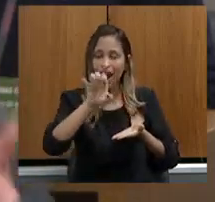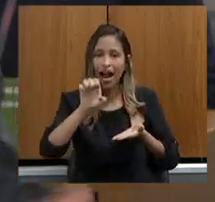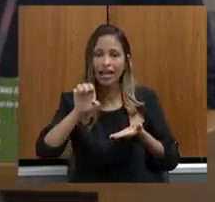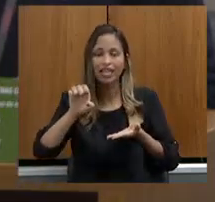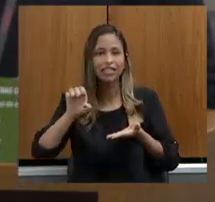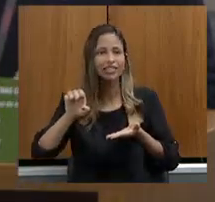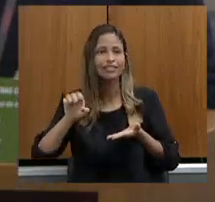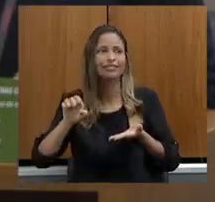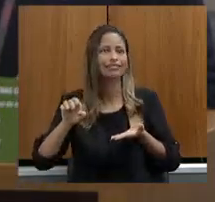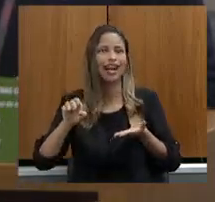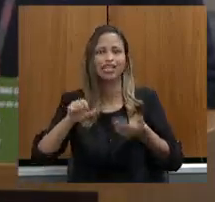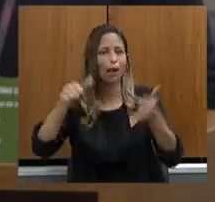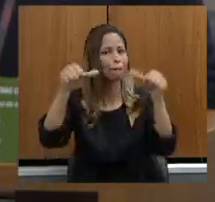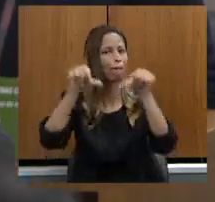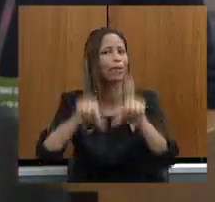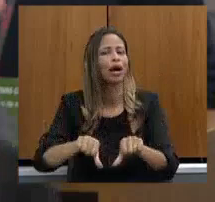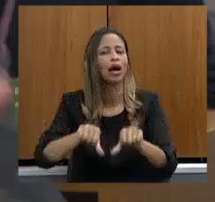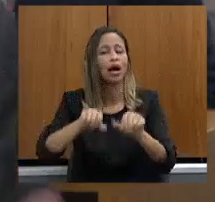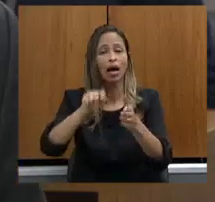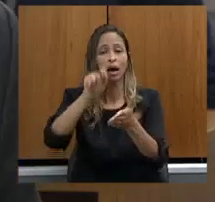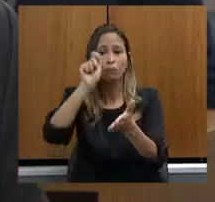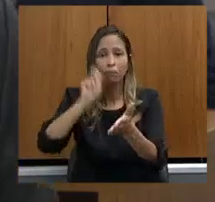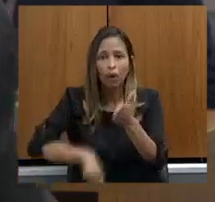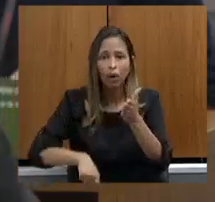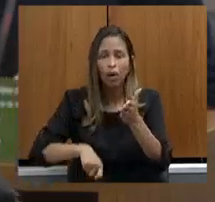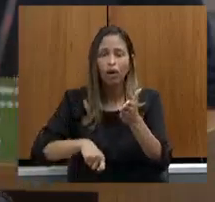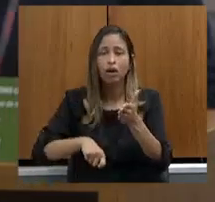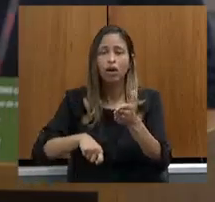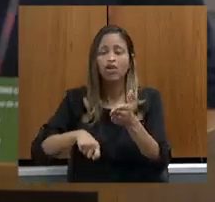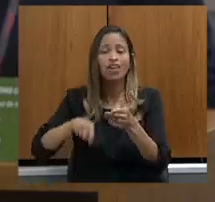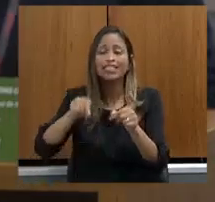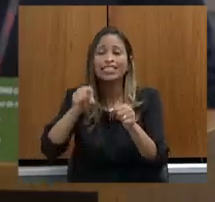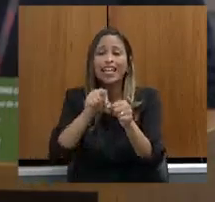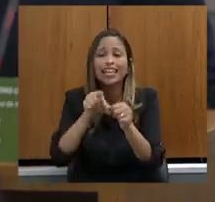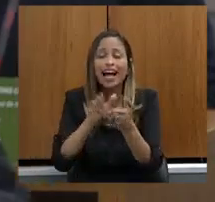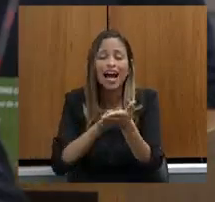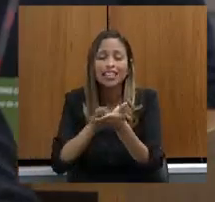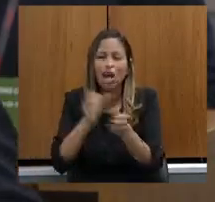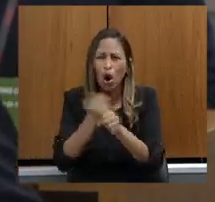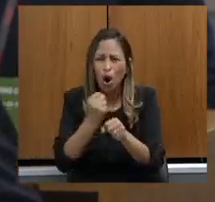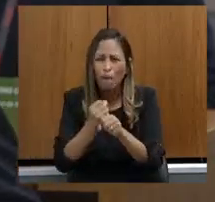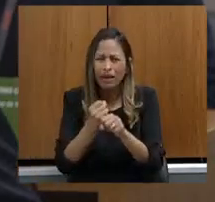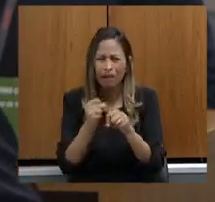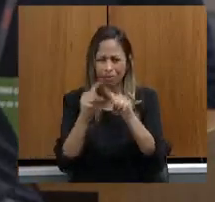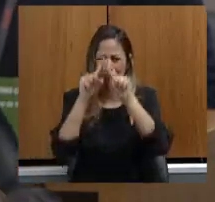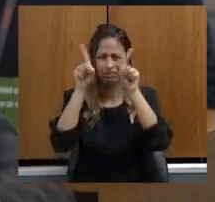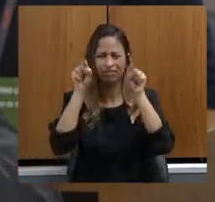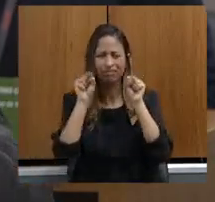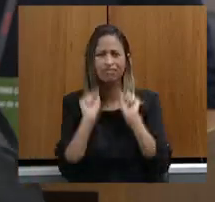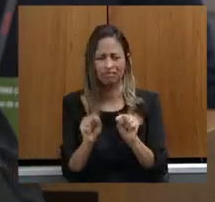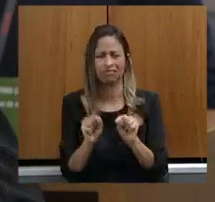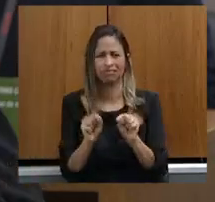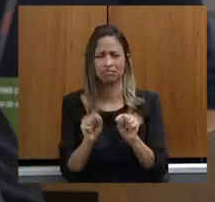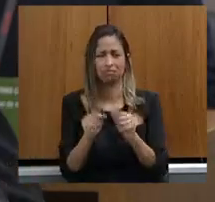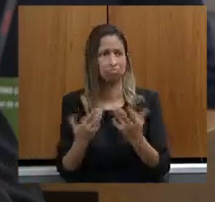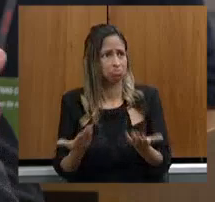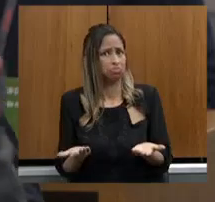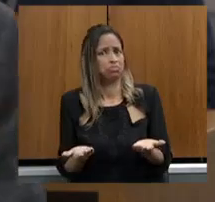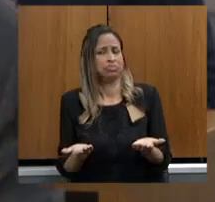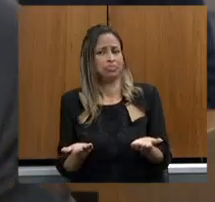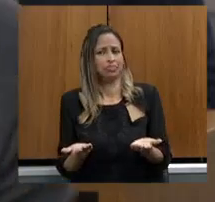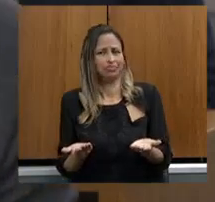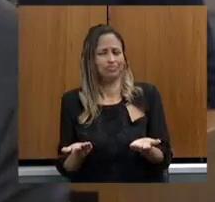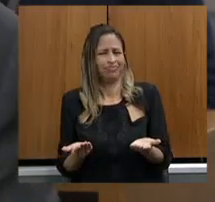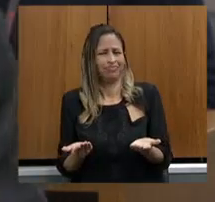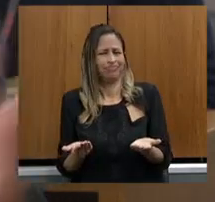a conta assinado Não bater nem um prego não tá pome de uma obra que que é isso sinceramente